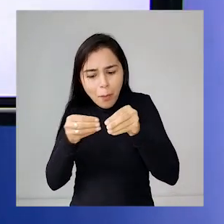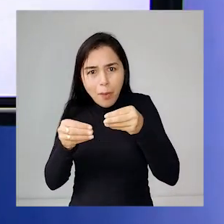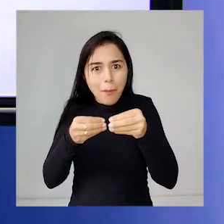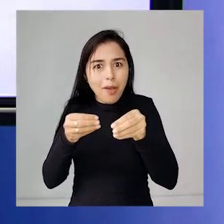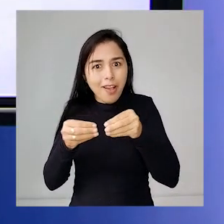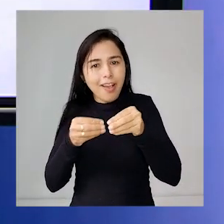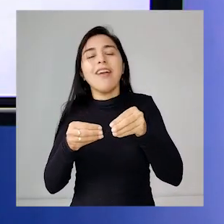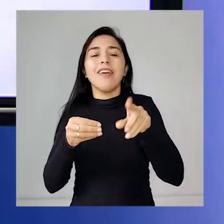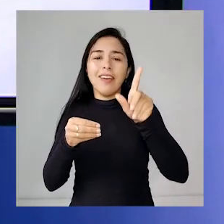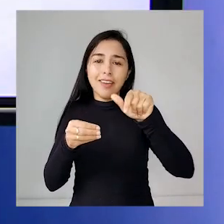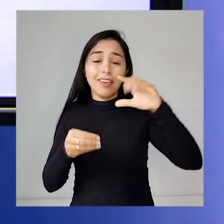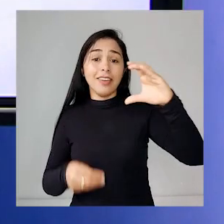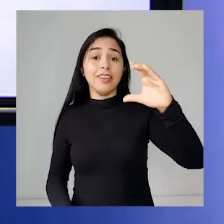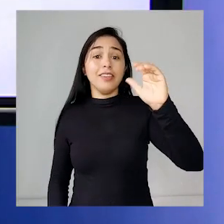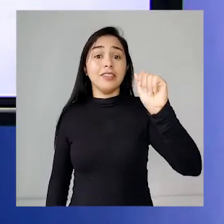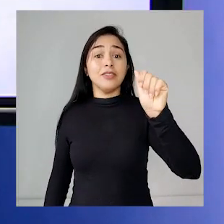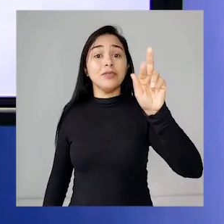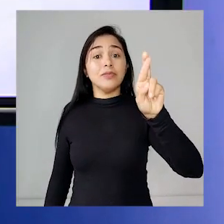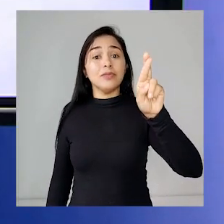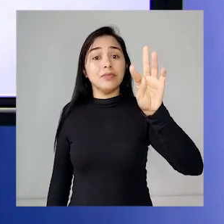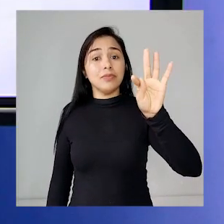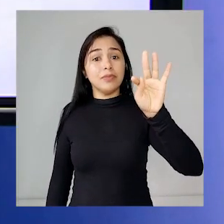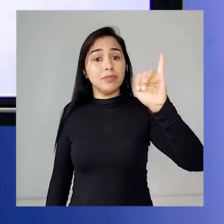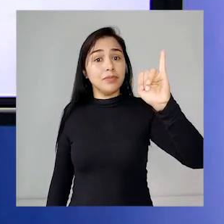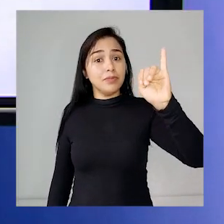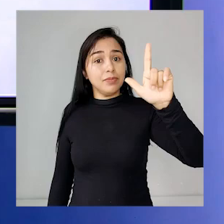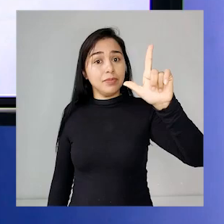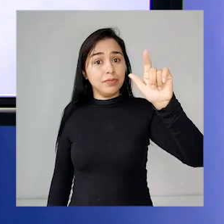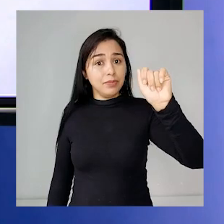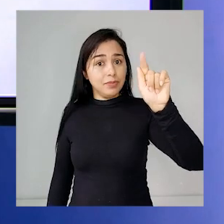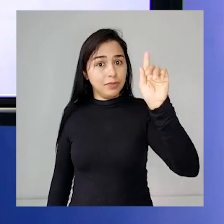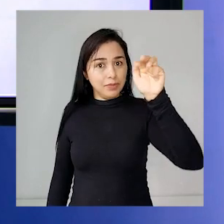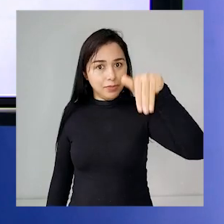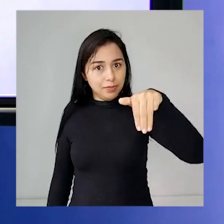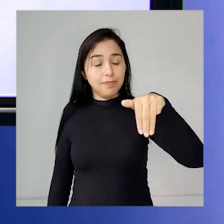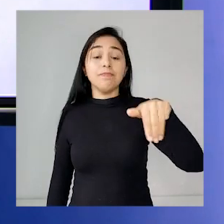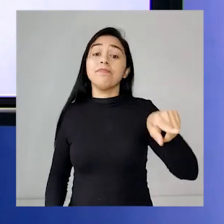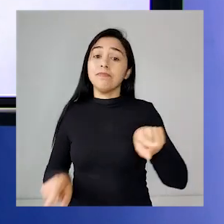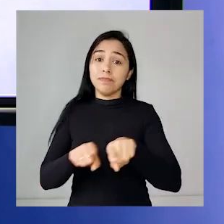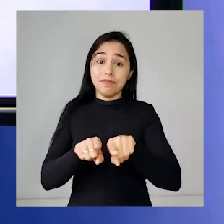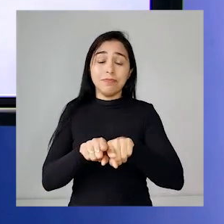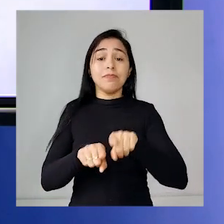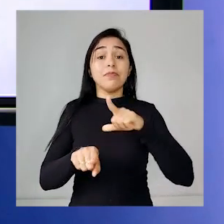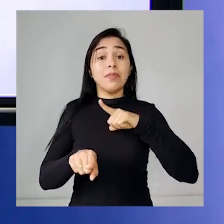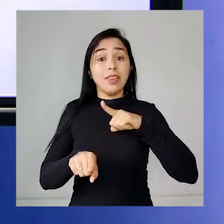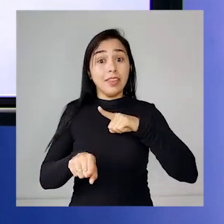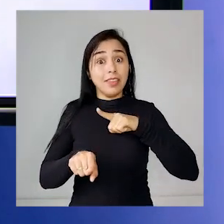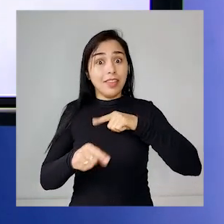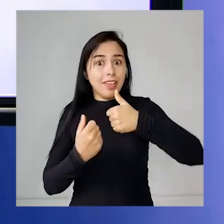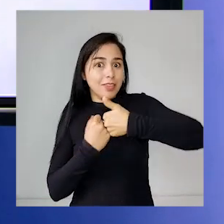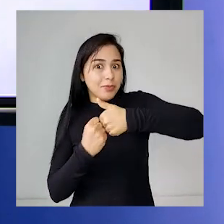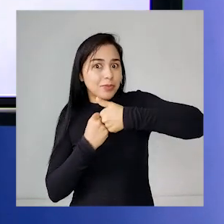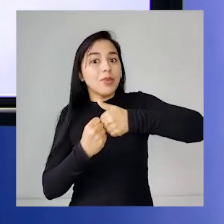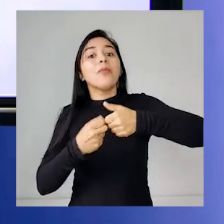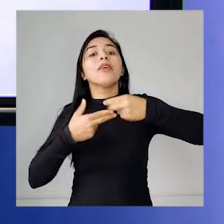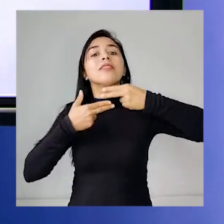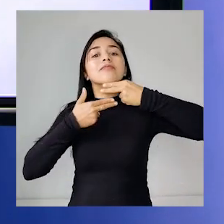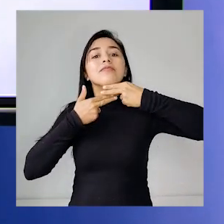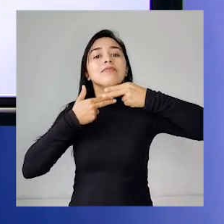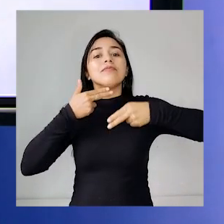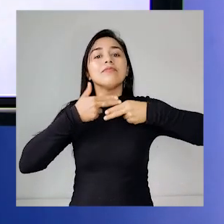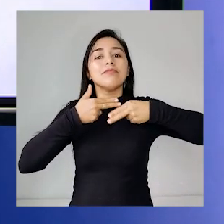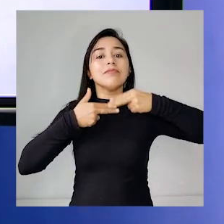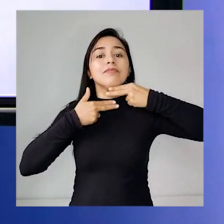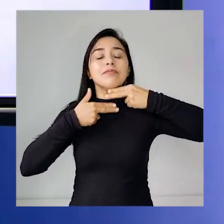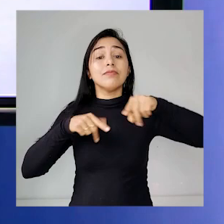mole da galinha. E esse tecido também está presente na nossa traqueia e nos brônquios, que